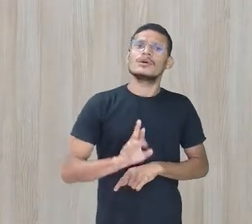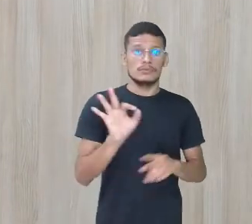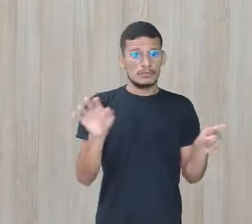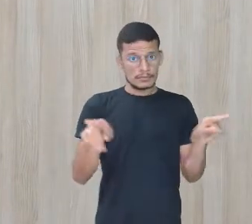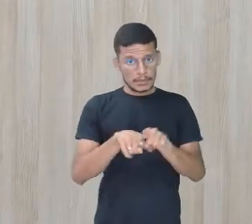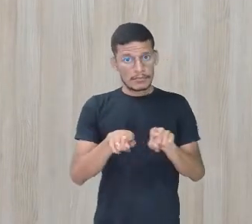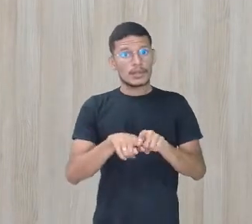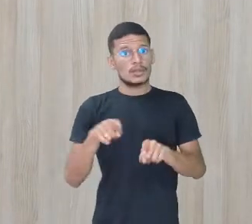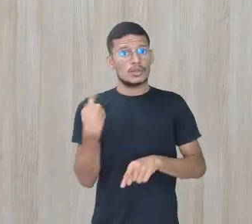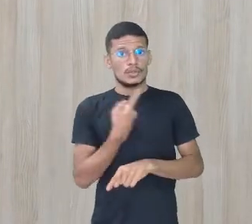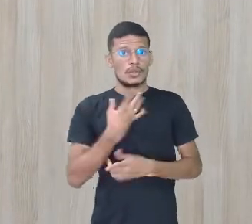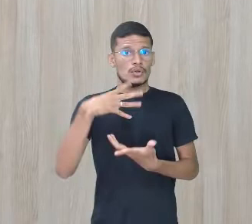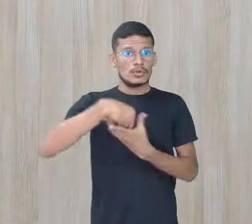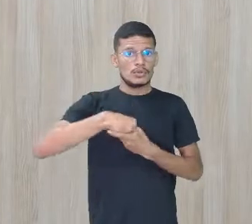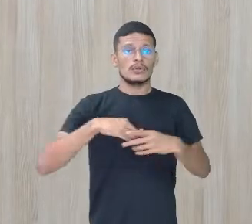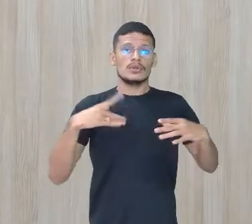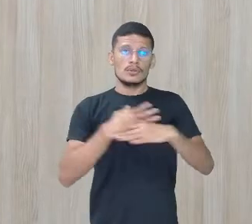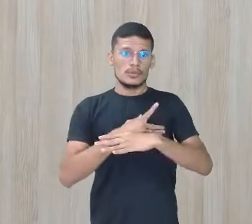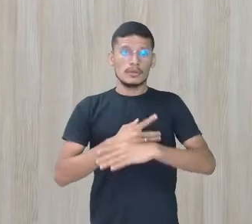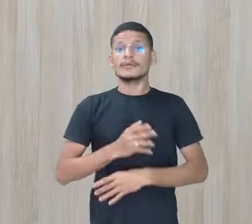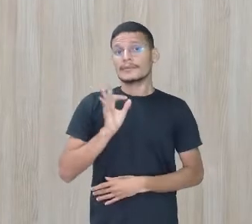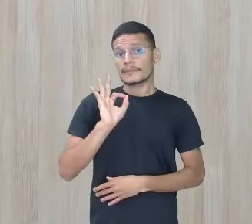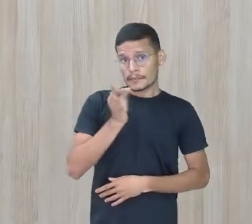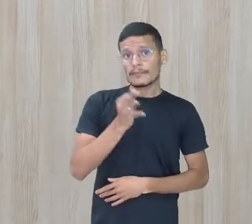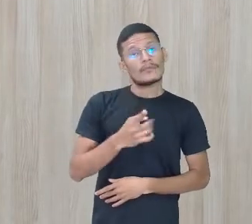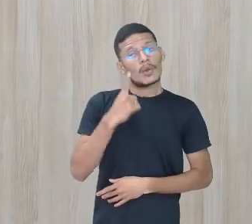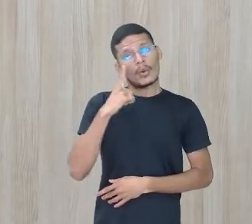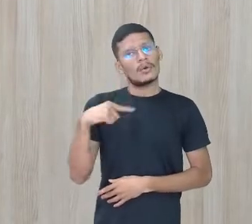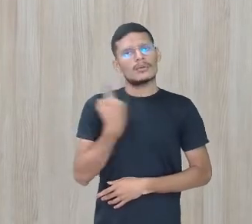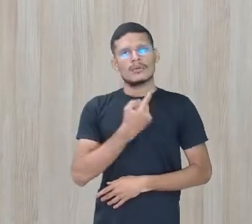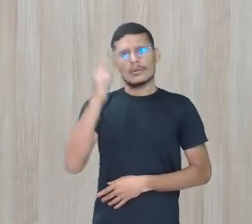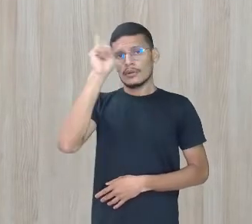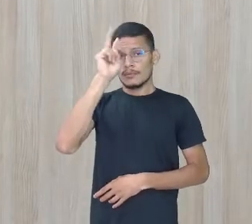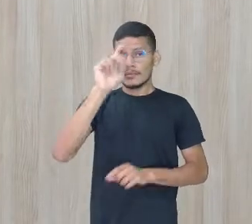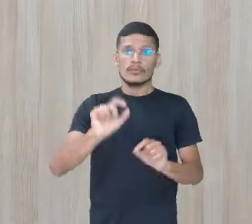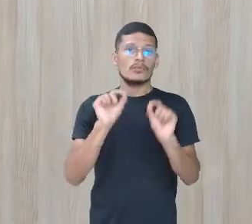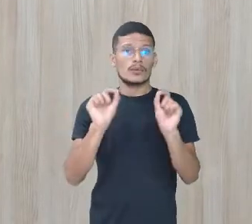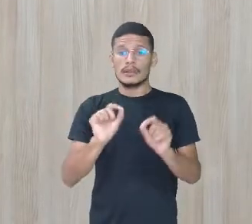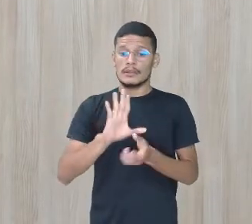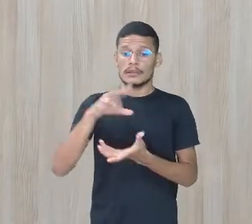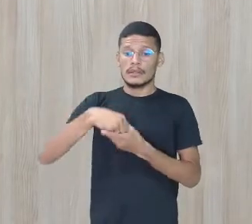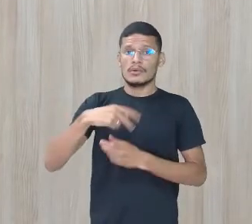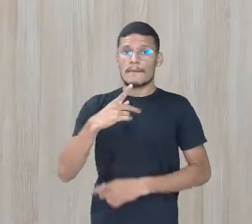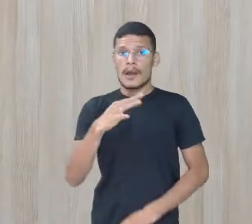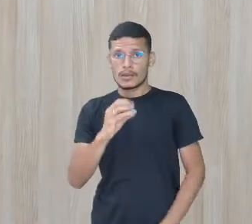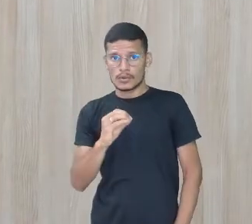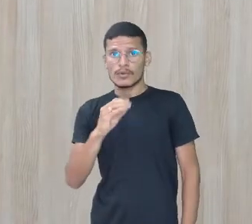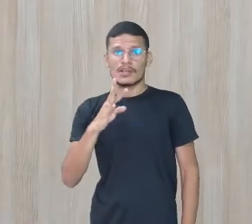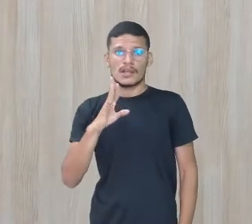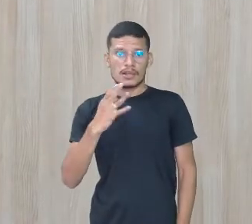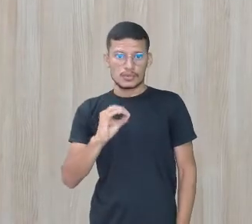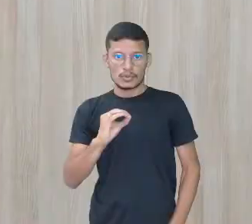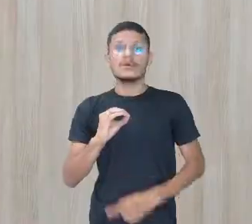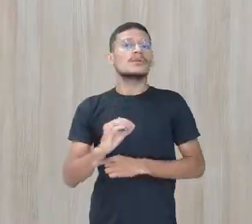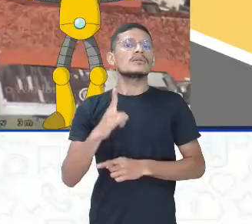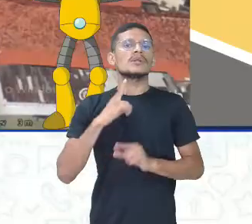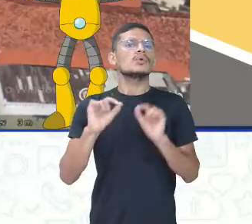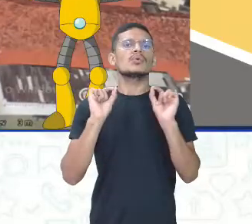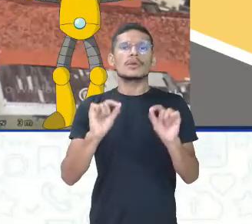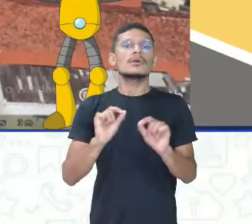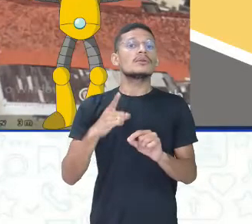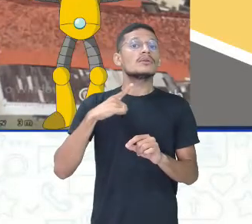na nossa cidade. E aí a gente lembrou justamente o seguinte, né, que no Pátio do Terço, né, localizava-se